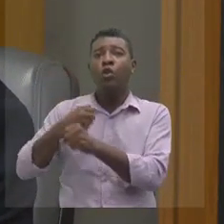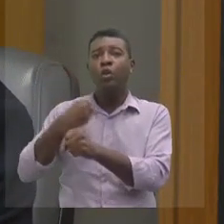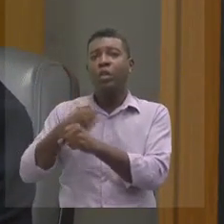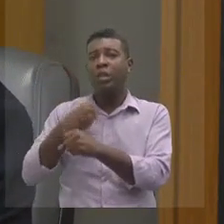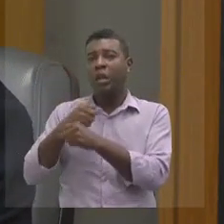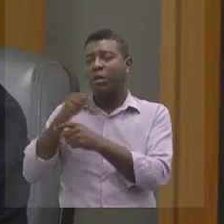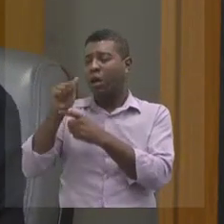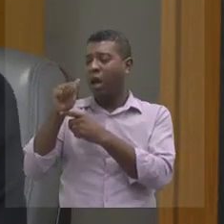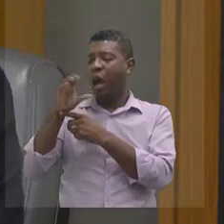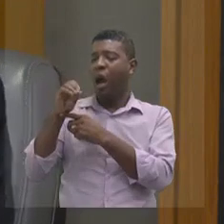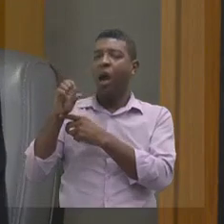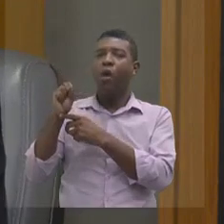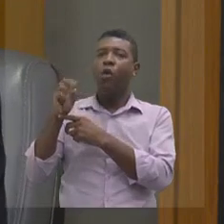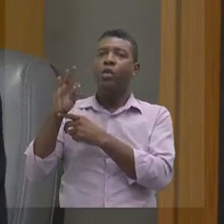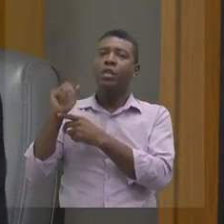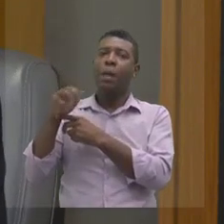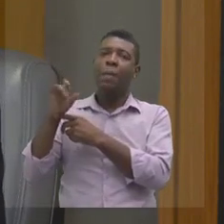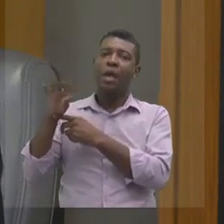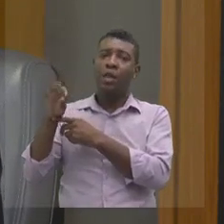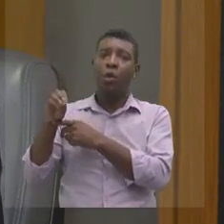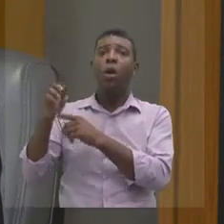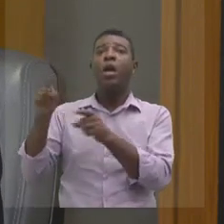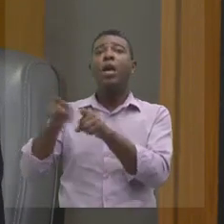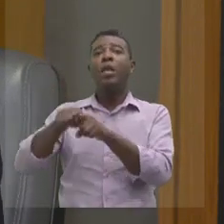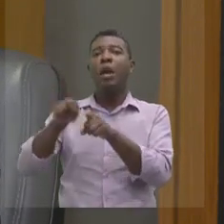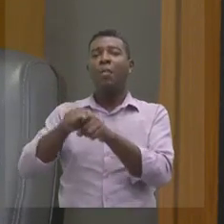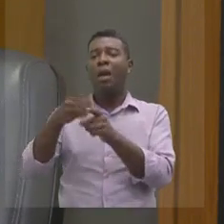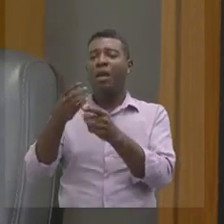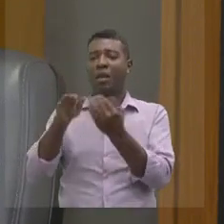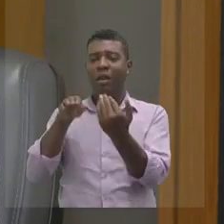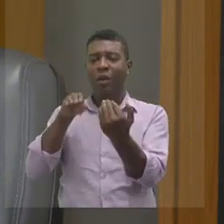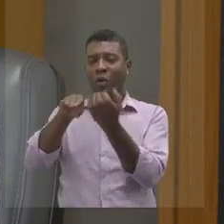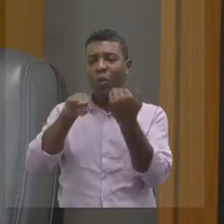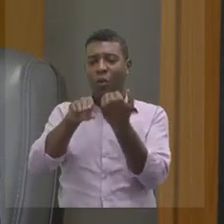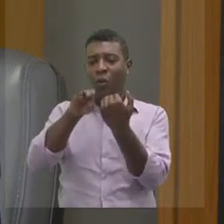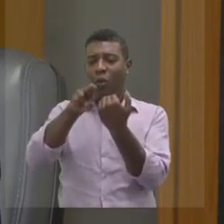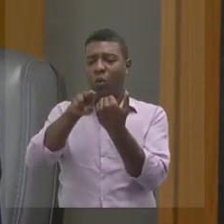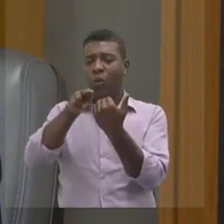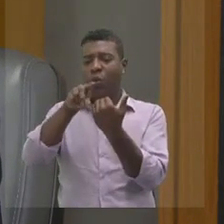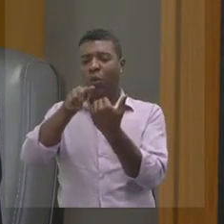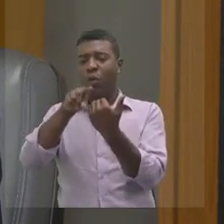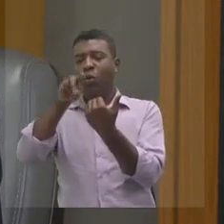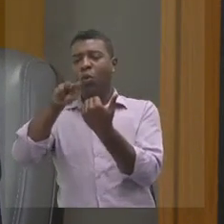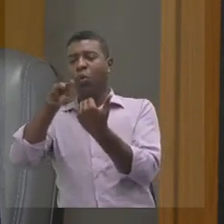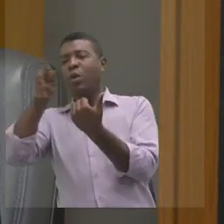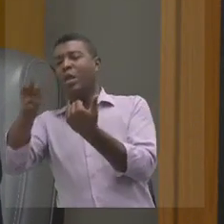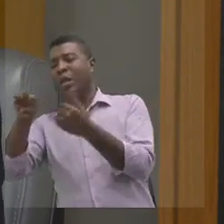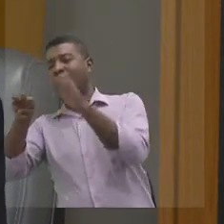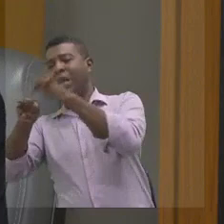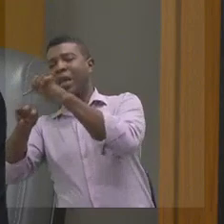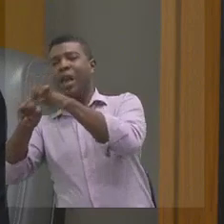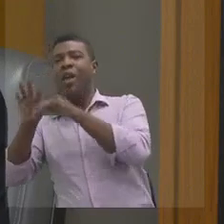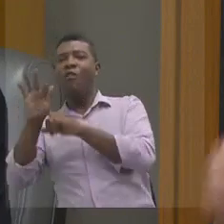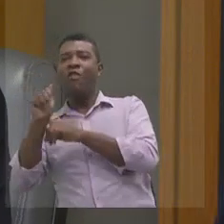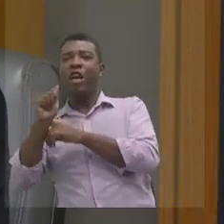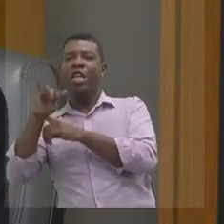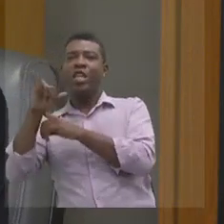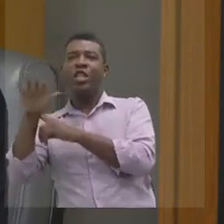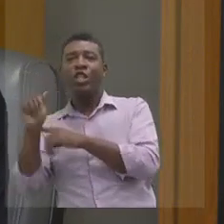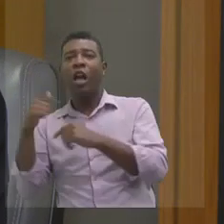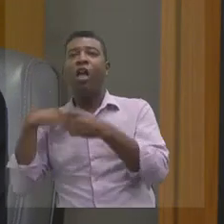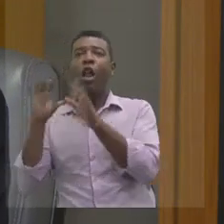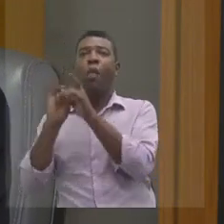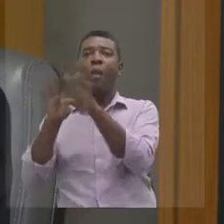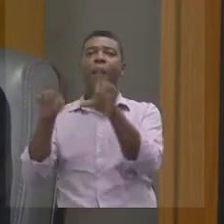e terceira faixa e por fim eu gostaria secretário só de pedir uma atenção né com